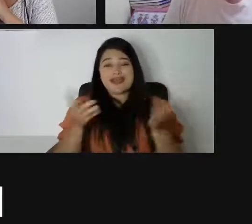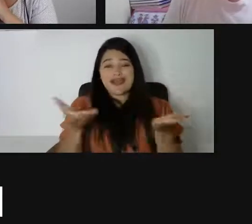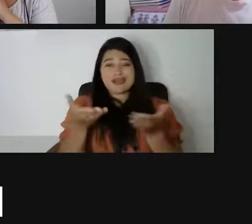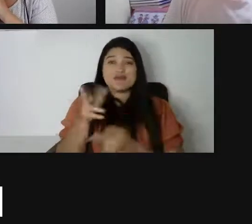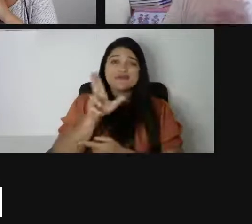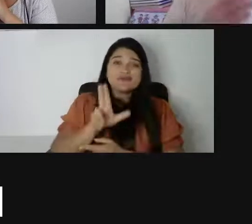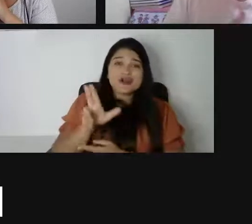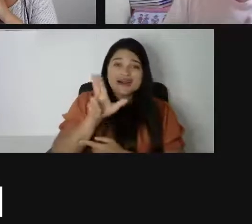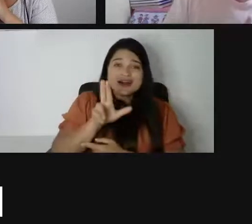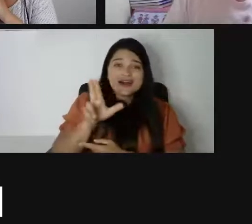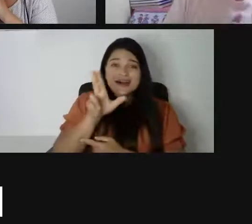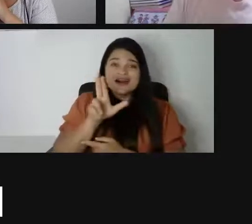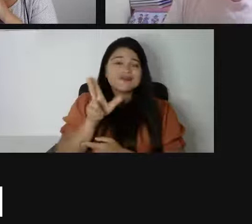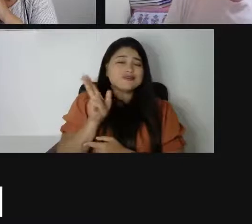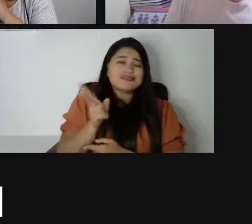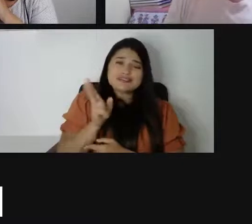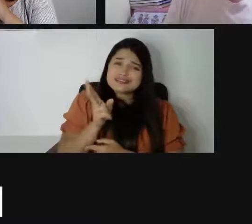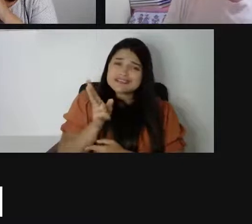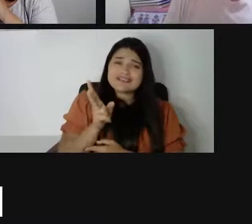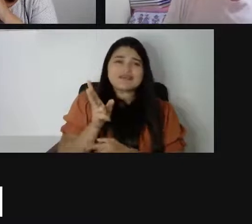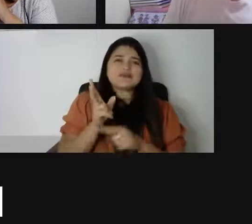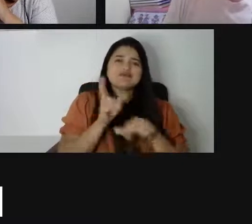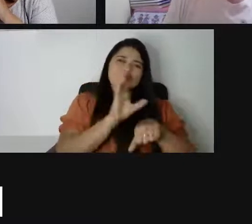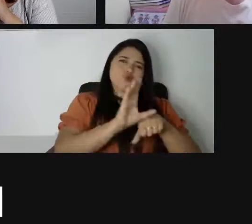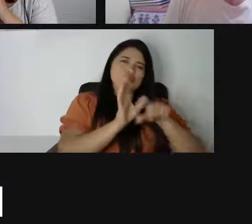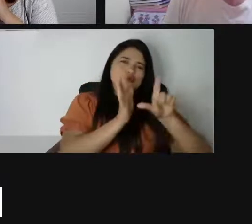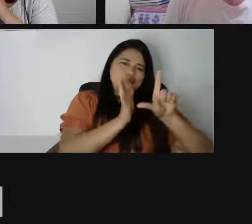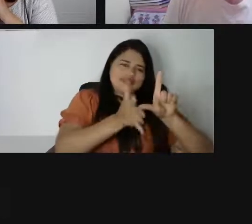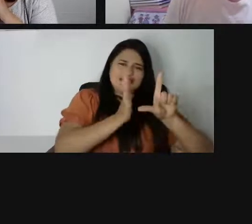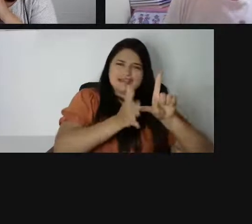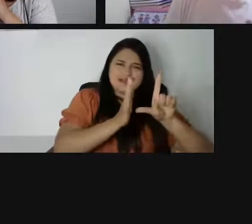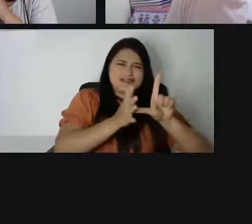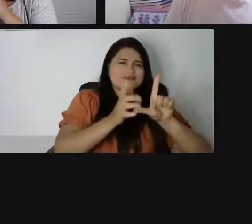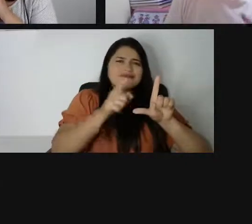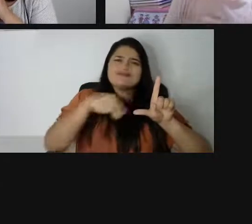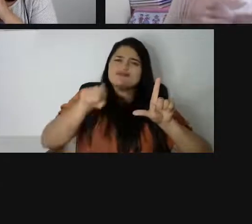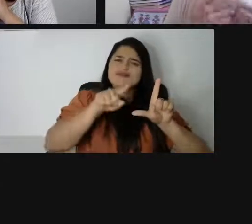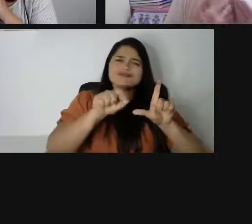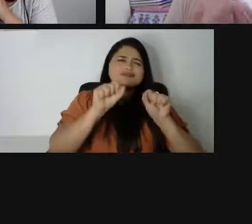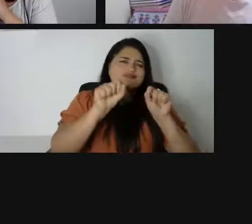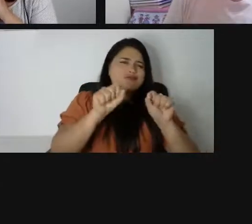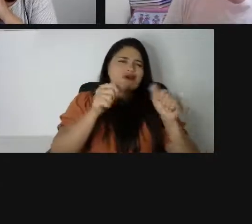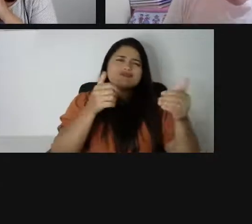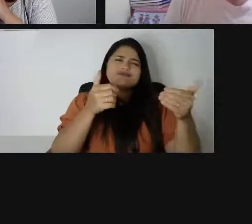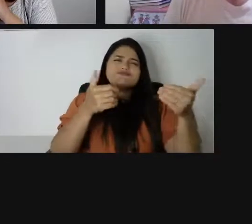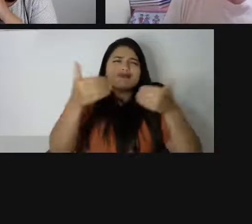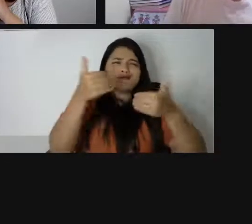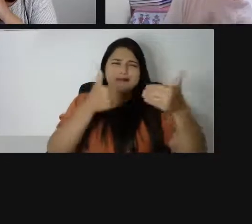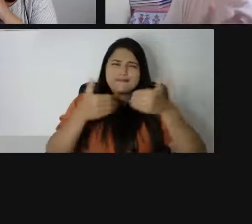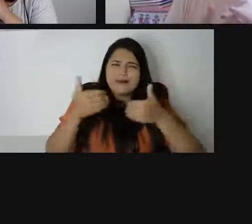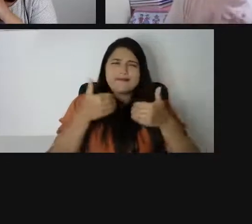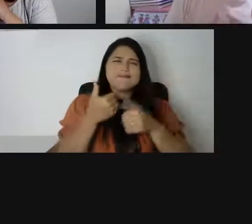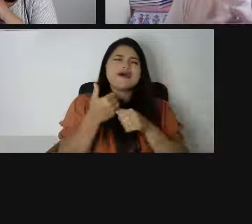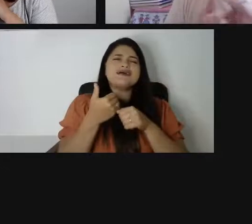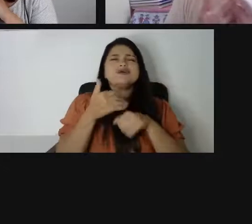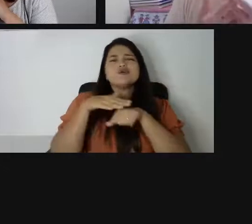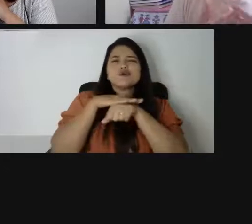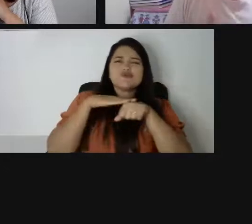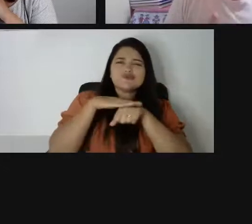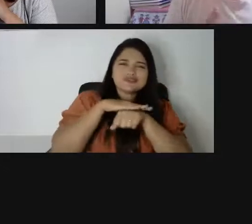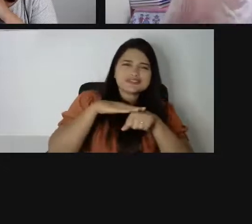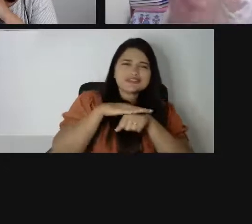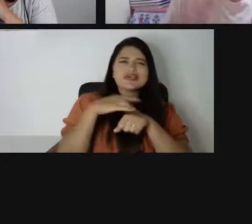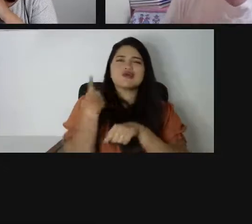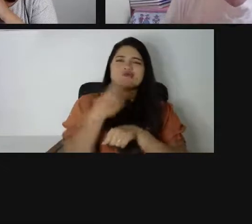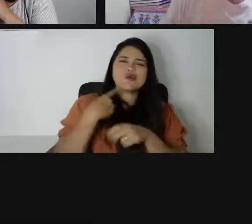de Alagoas, do curso de Letras Libras, estão abertas para você quando você quiser falar com os meninos, quando